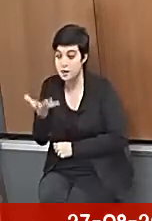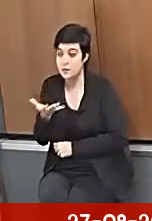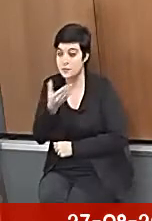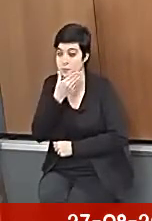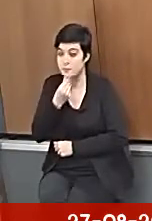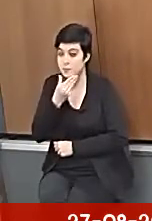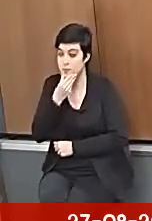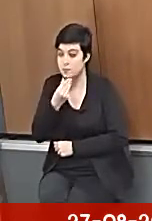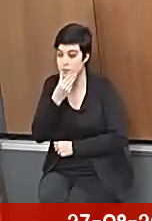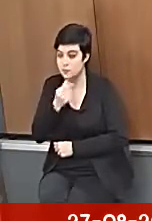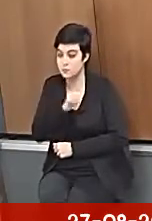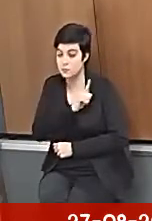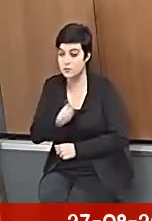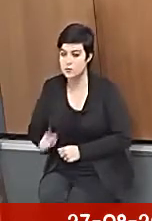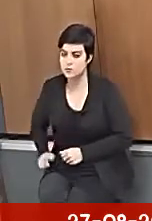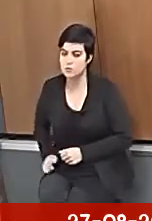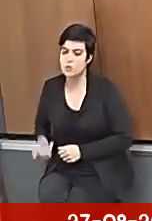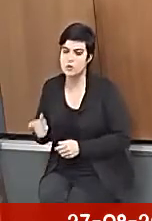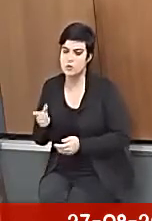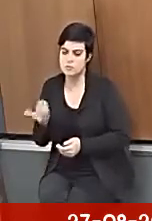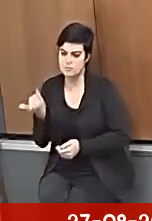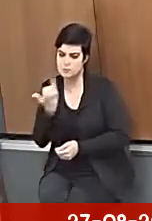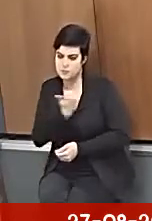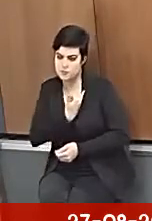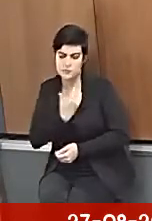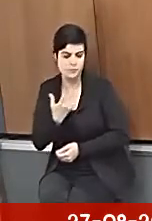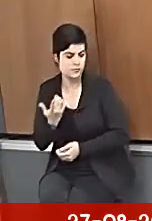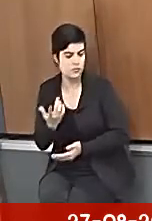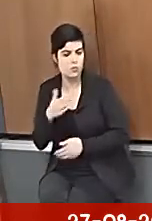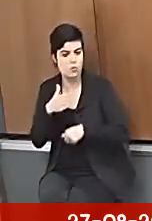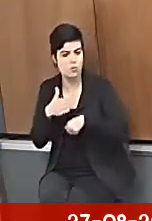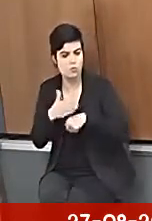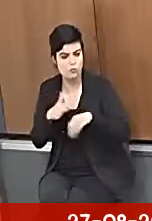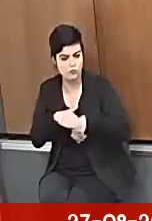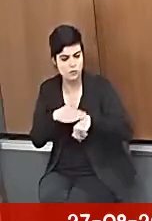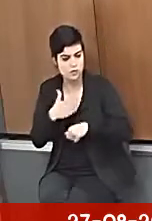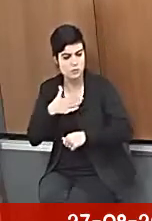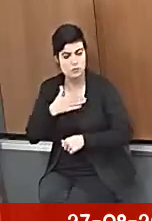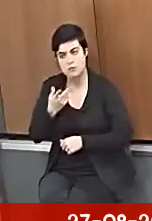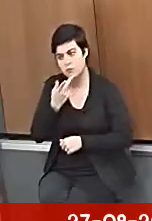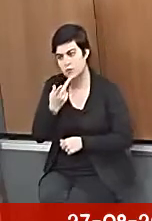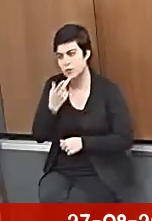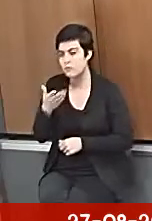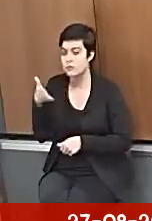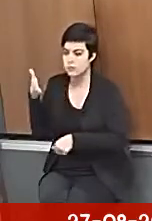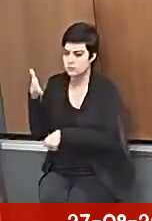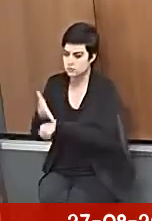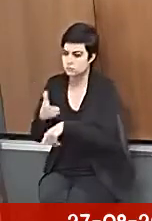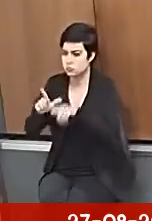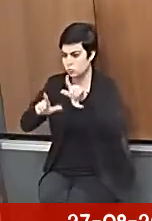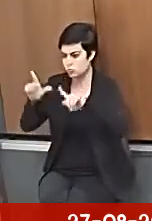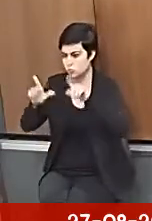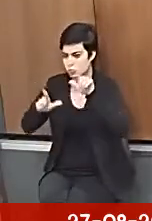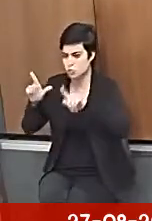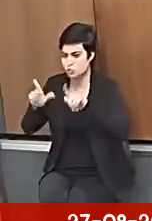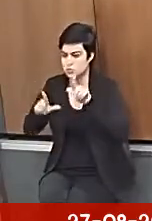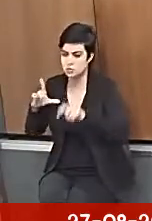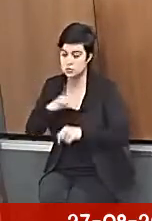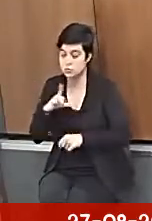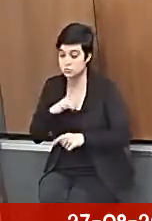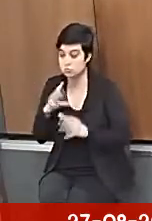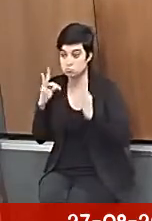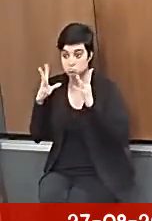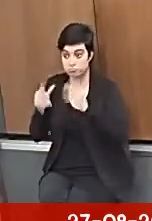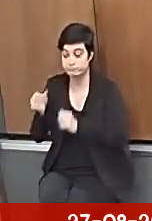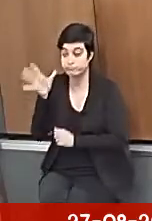aécio entregou o cartão dele falou entre em contato comigo falei que a gente entrar ao vivo numa delas dos jornais mais uma audiência